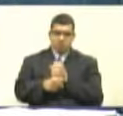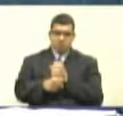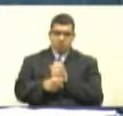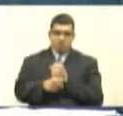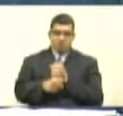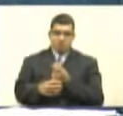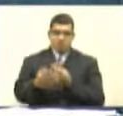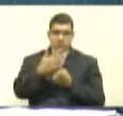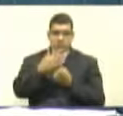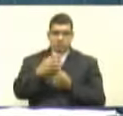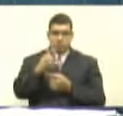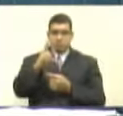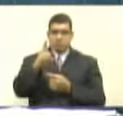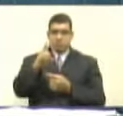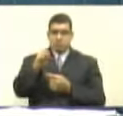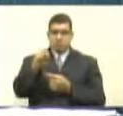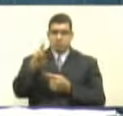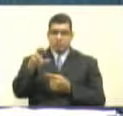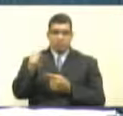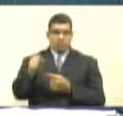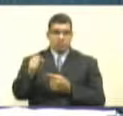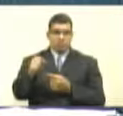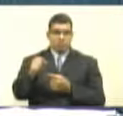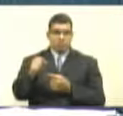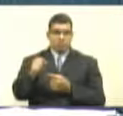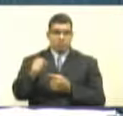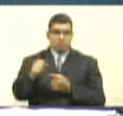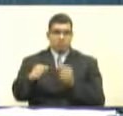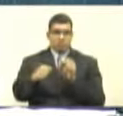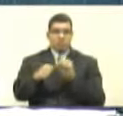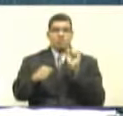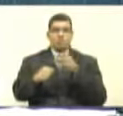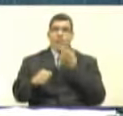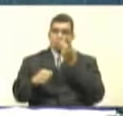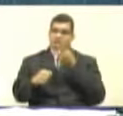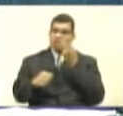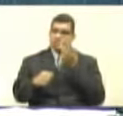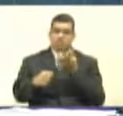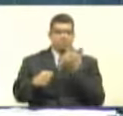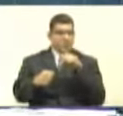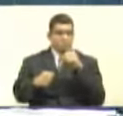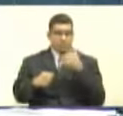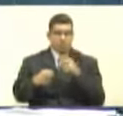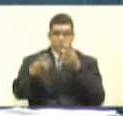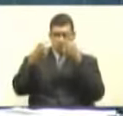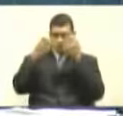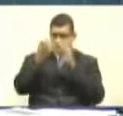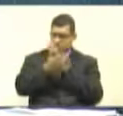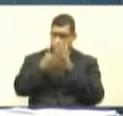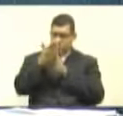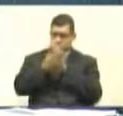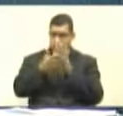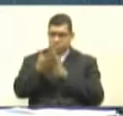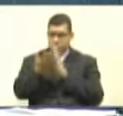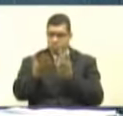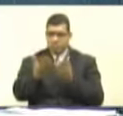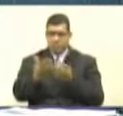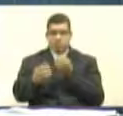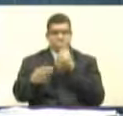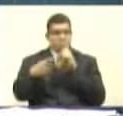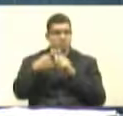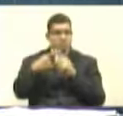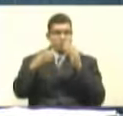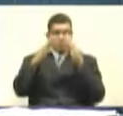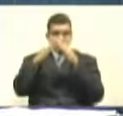recebeu um recurso deserto e uma ação rescisória de quem disse que não tinha interesse no feito. Portanto,